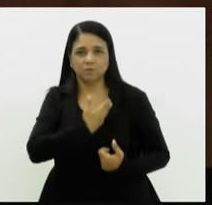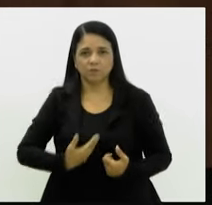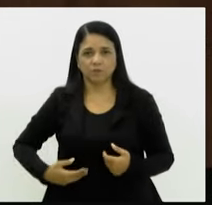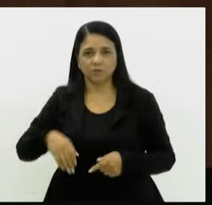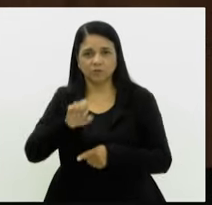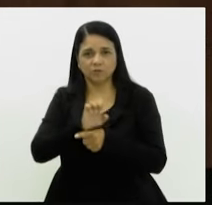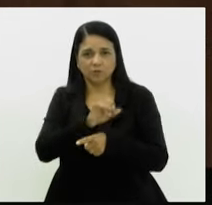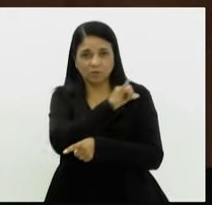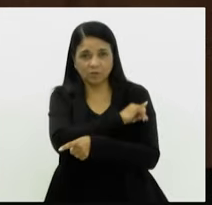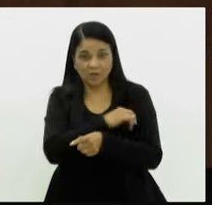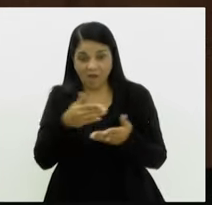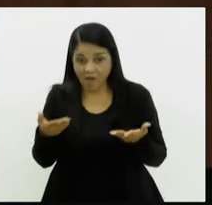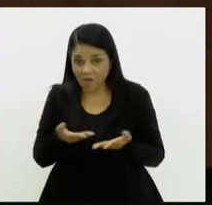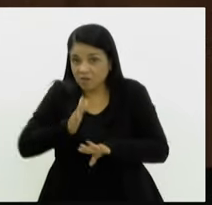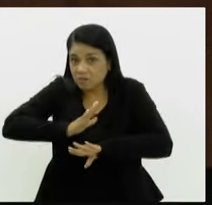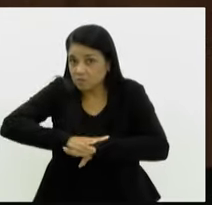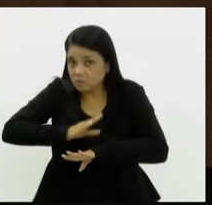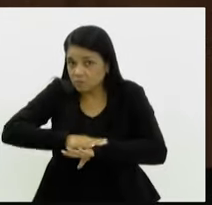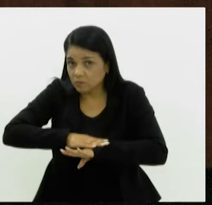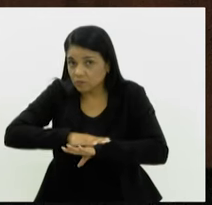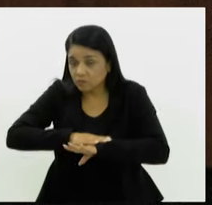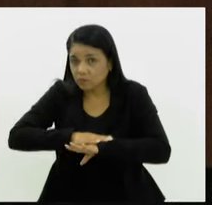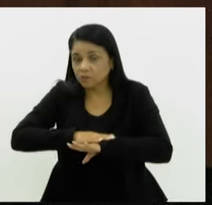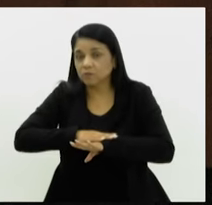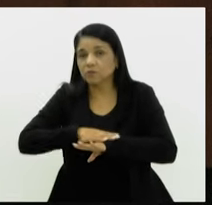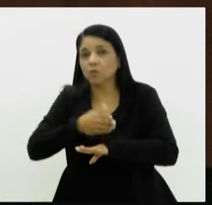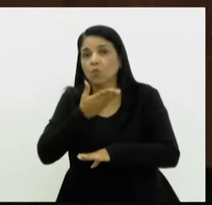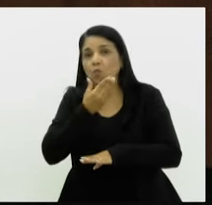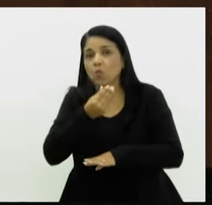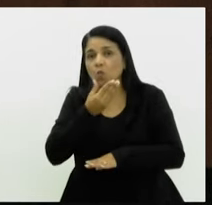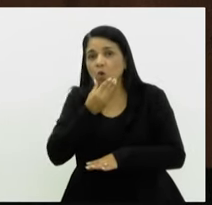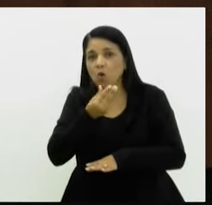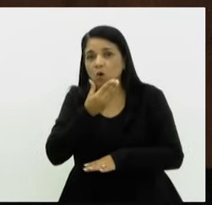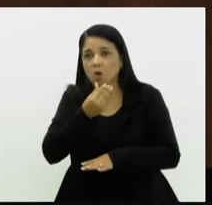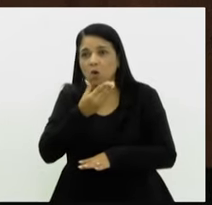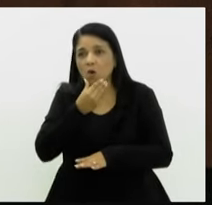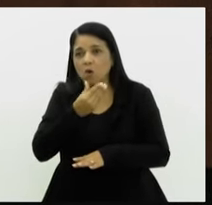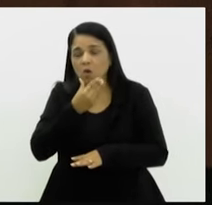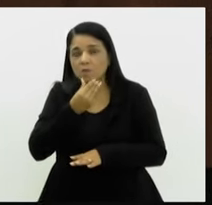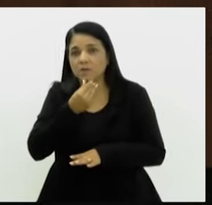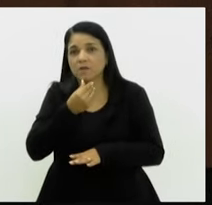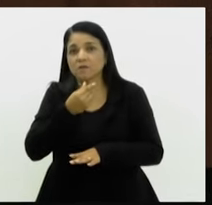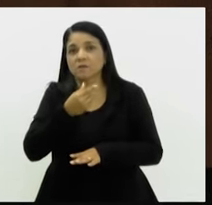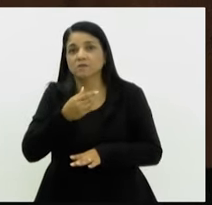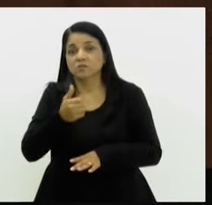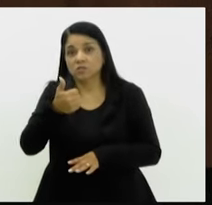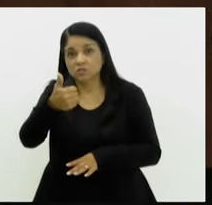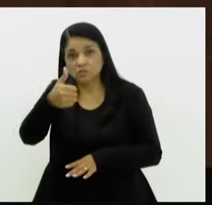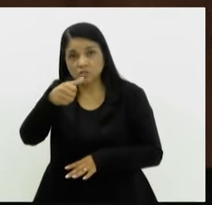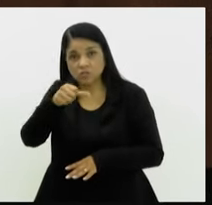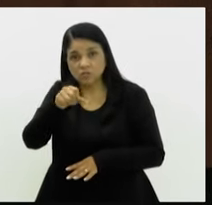porque nesse instante tem um homem que fez 18 reféns